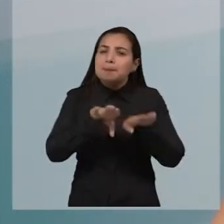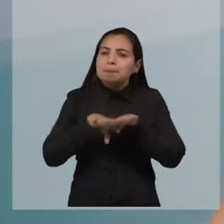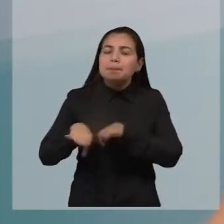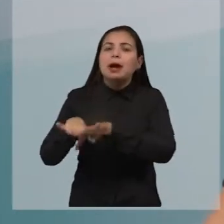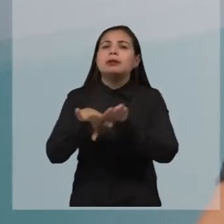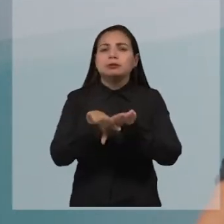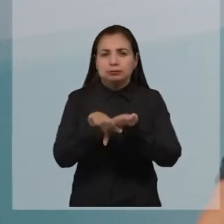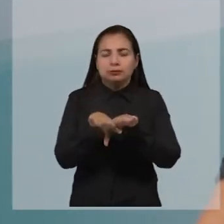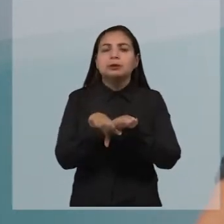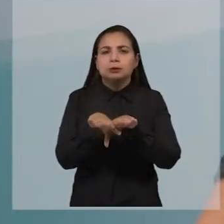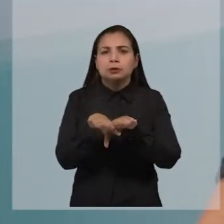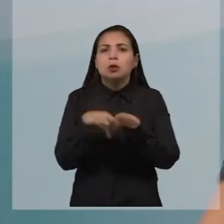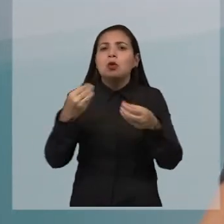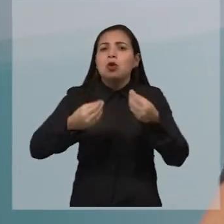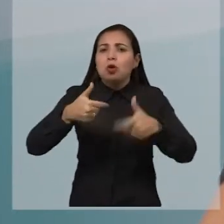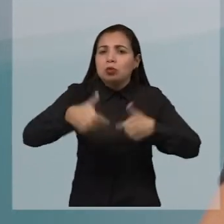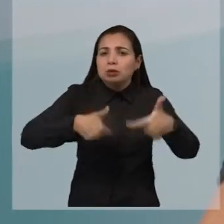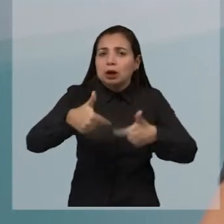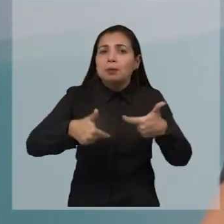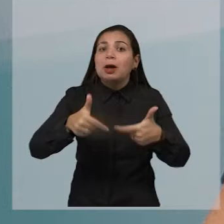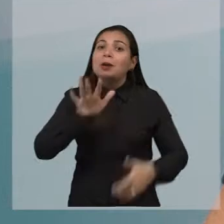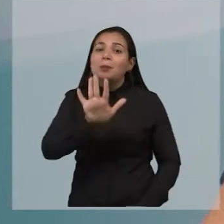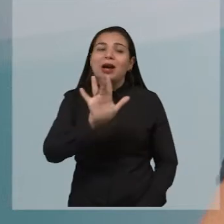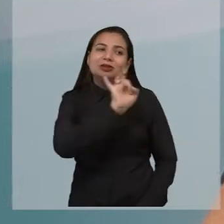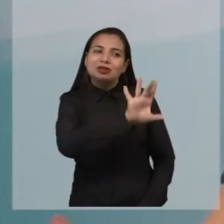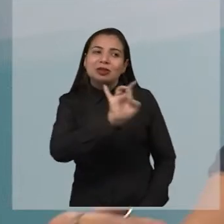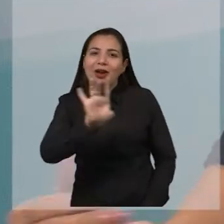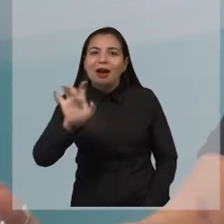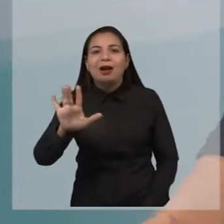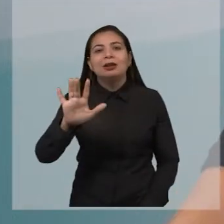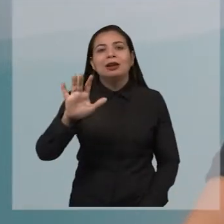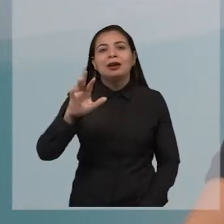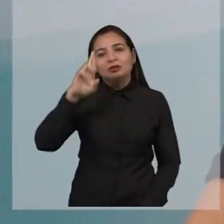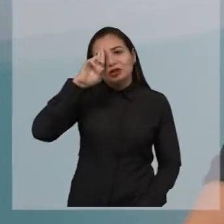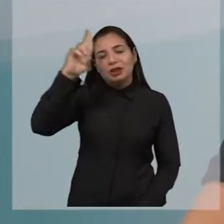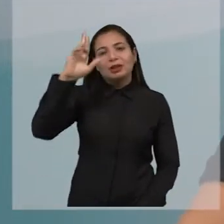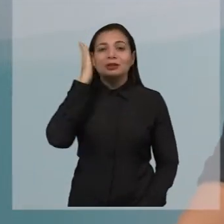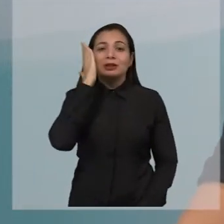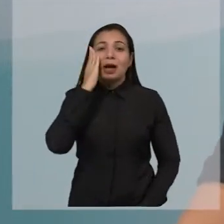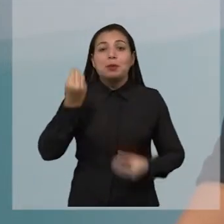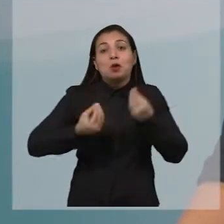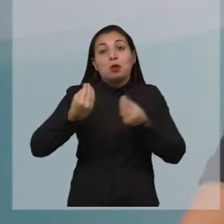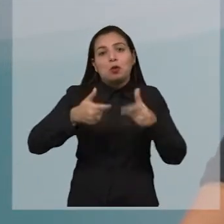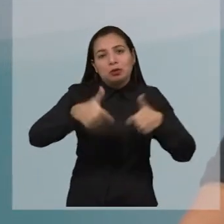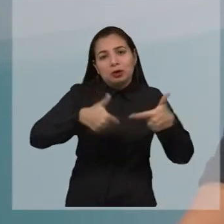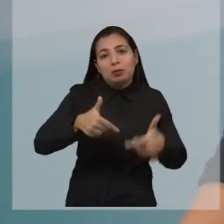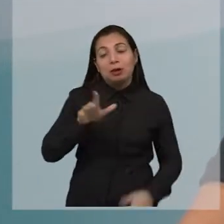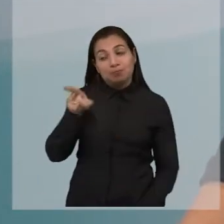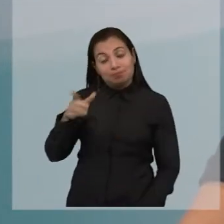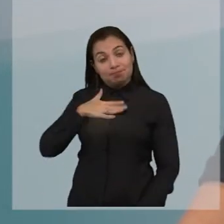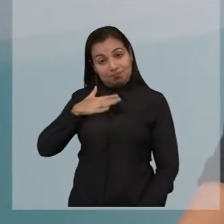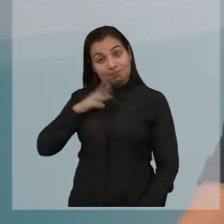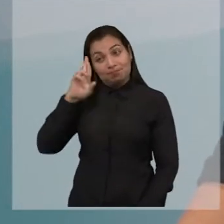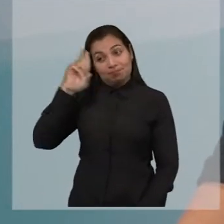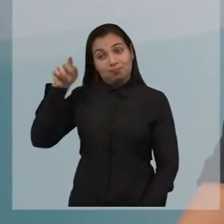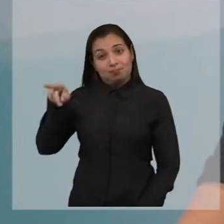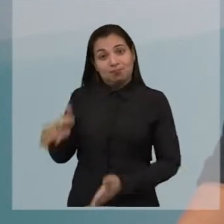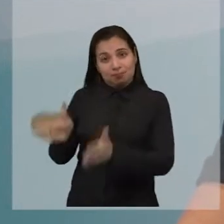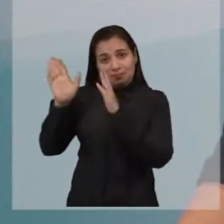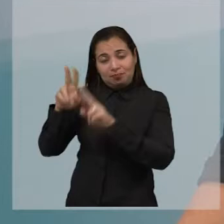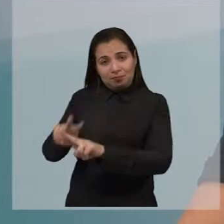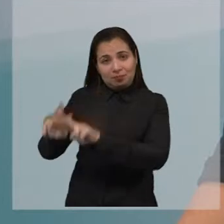devem executar, mas cabe a cada um a sua forma de executar, né? O Irmã Imelda,